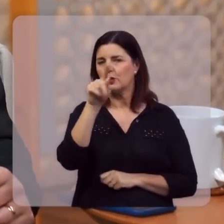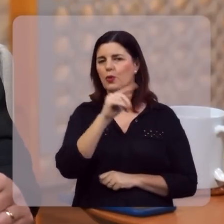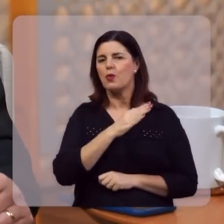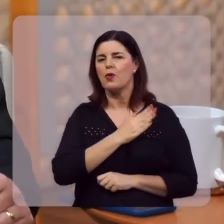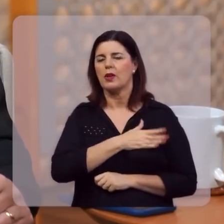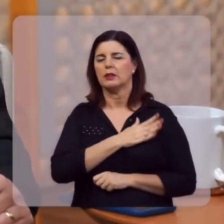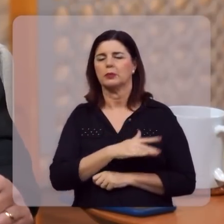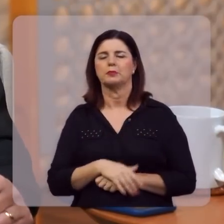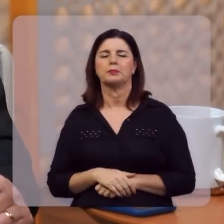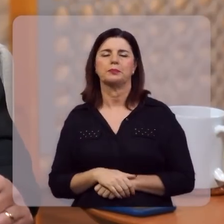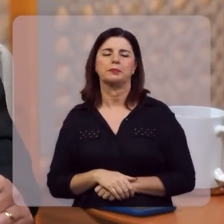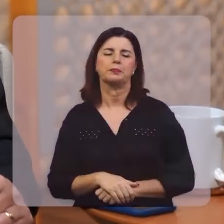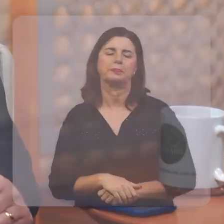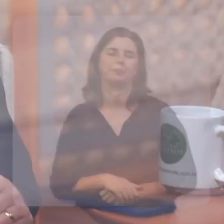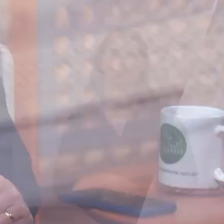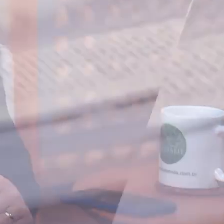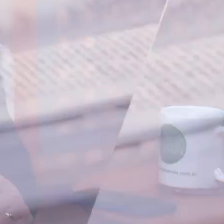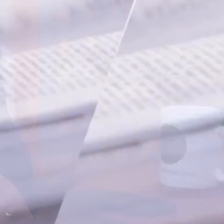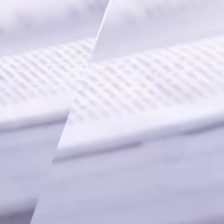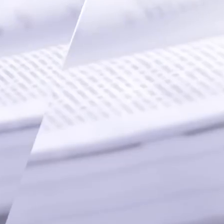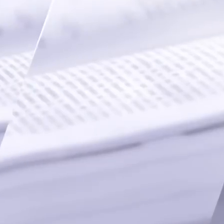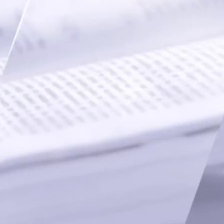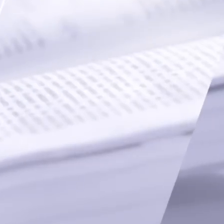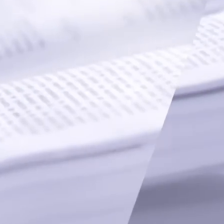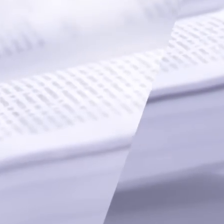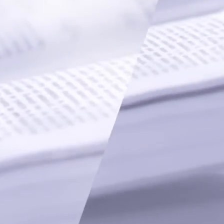fato à sua mente e ao seu coração.